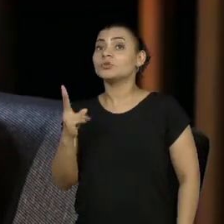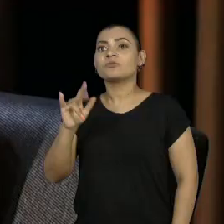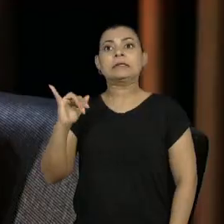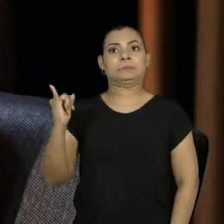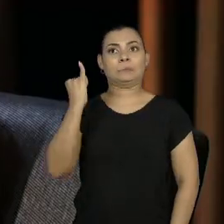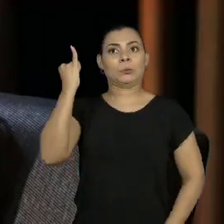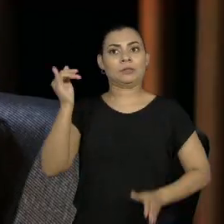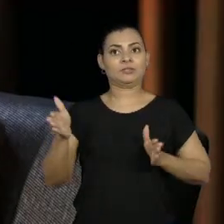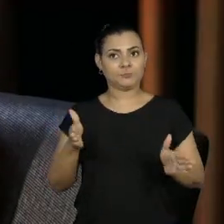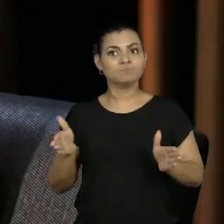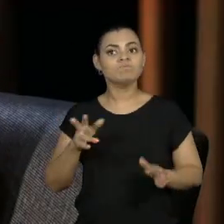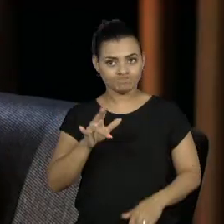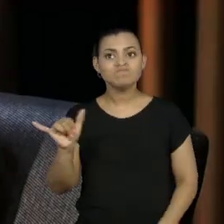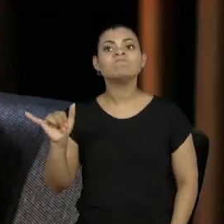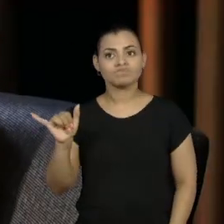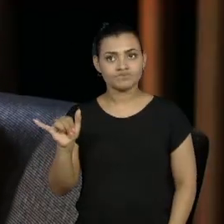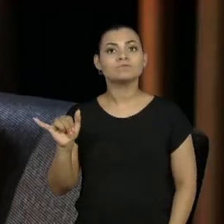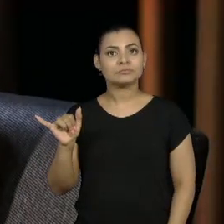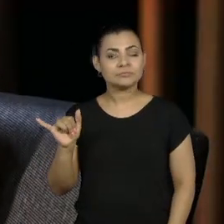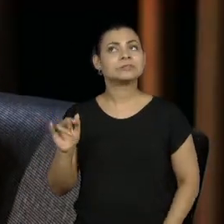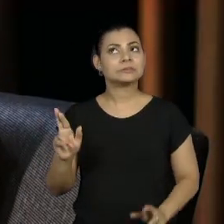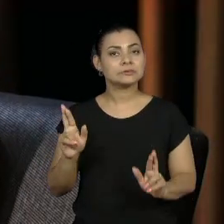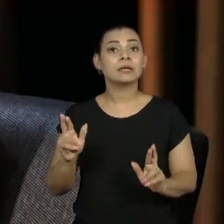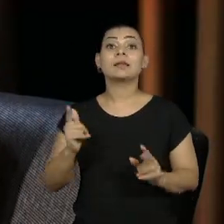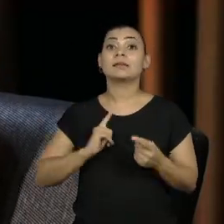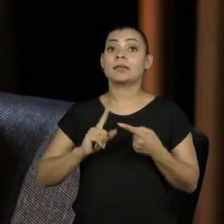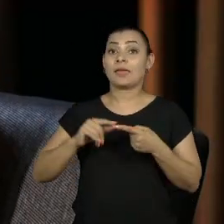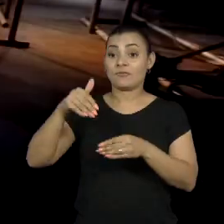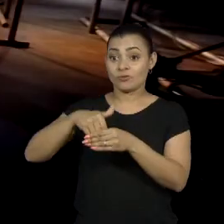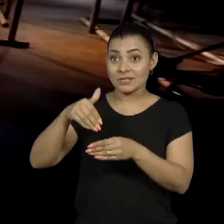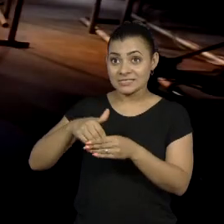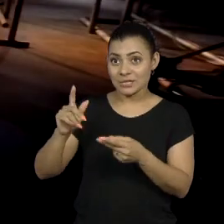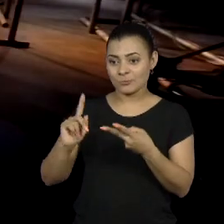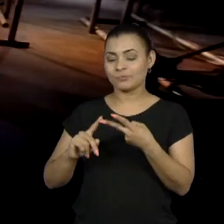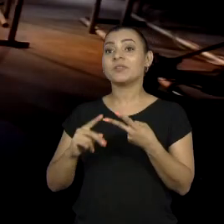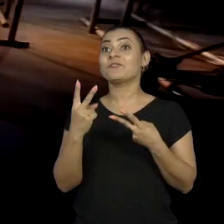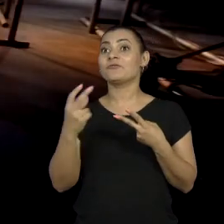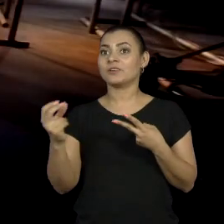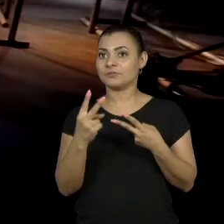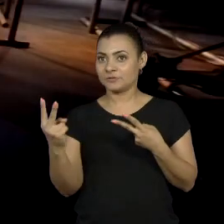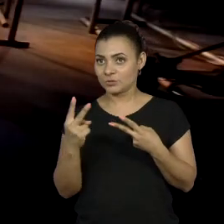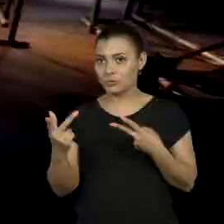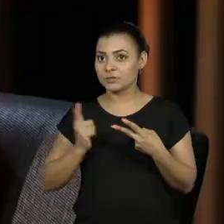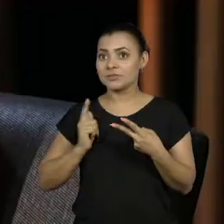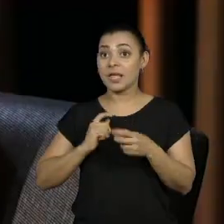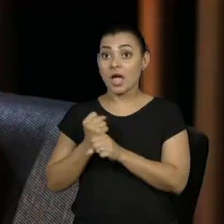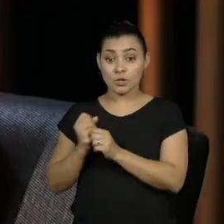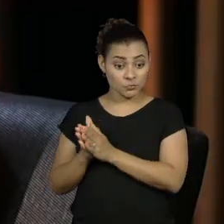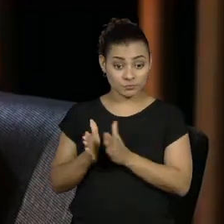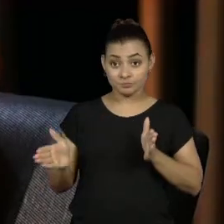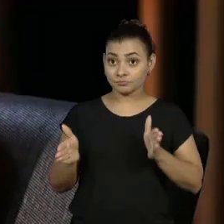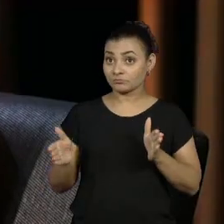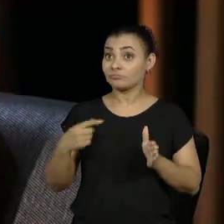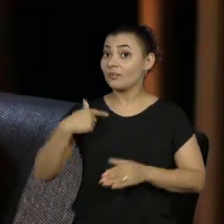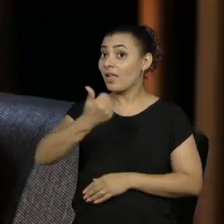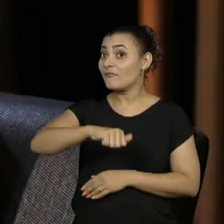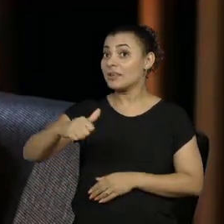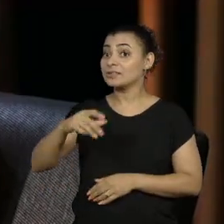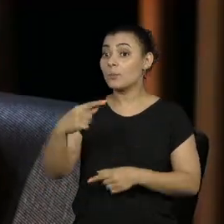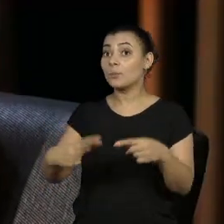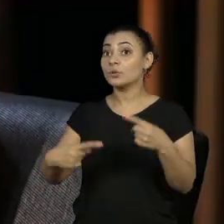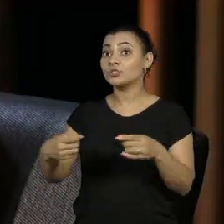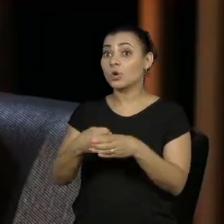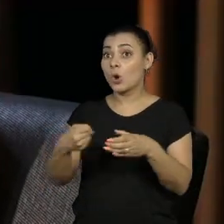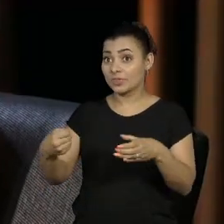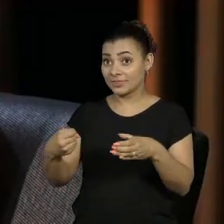importante né Tailon 22 será queremos eleições 22 é um ano da avaliação da